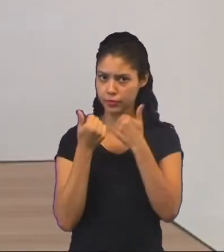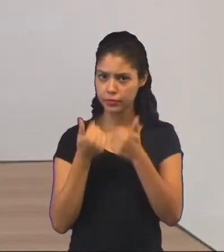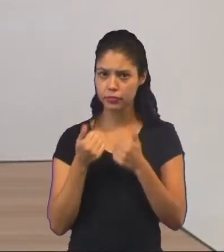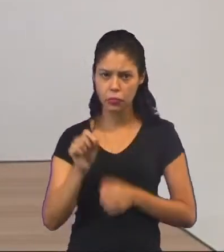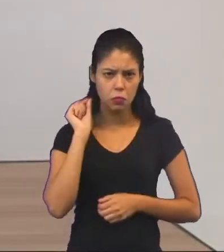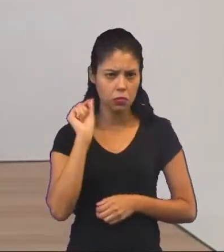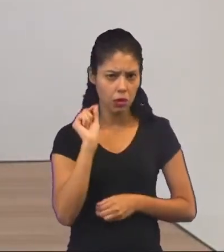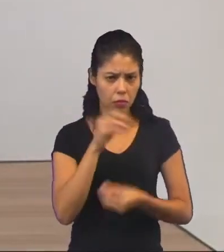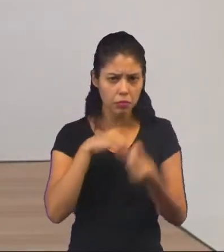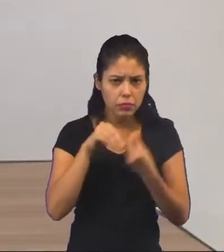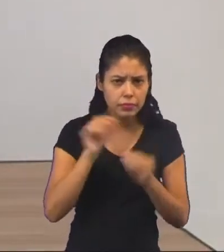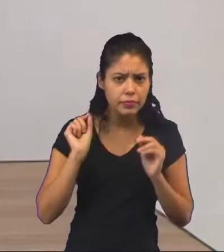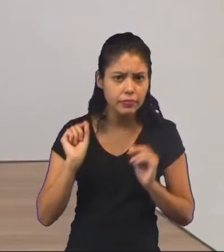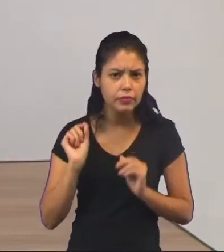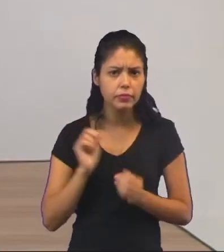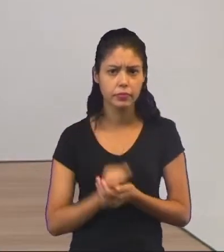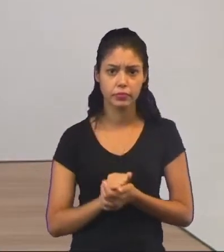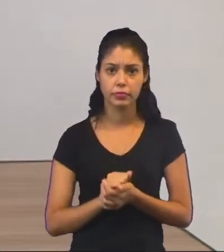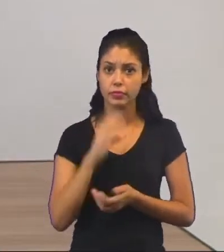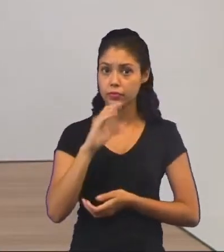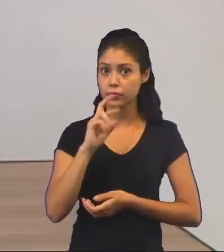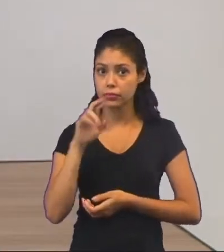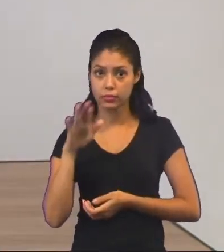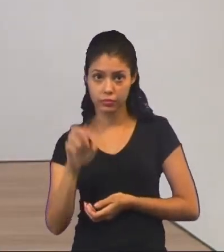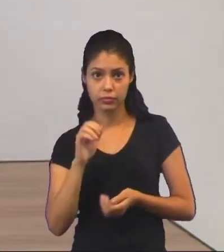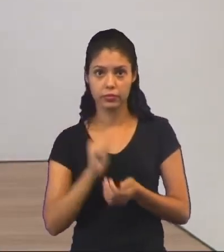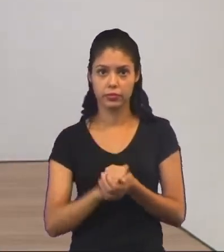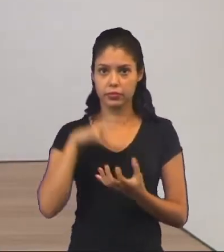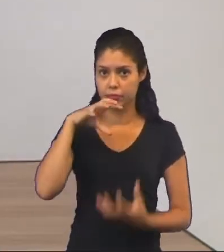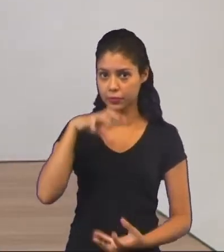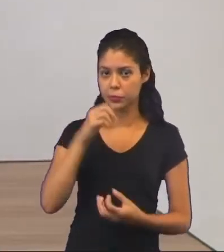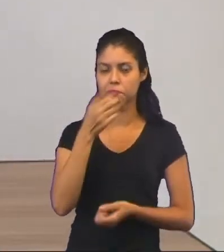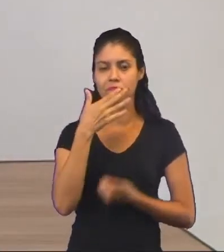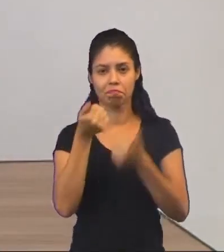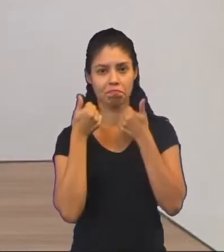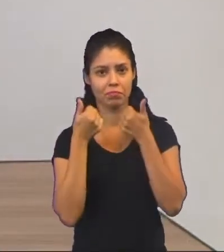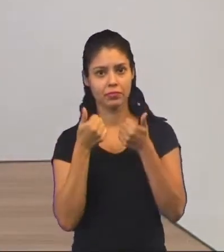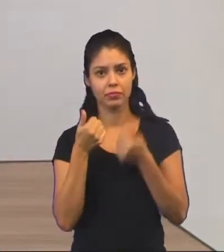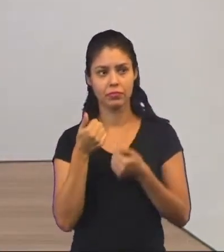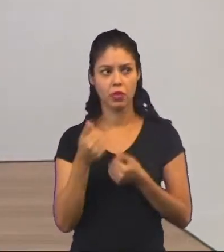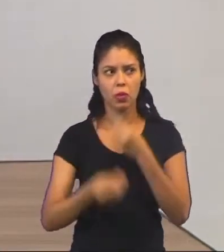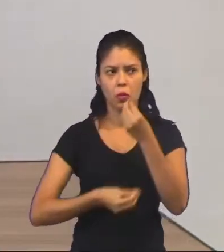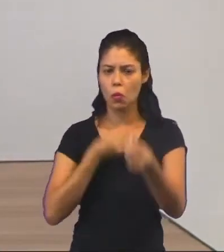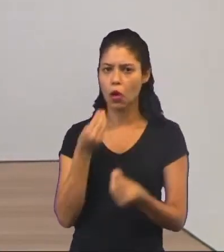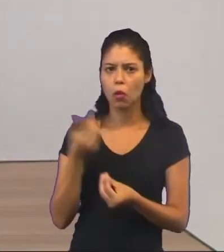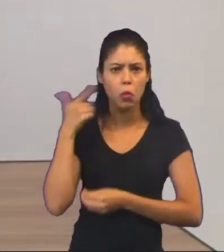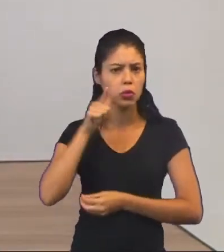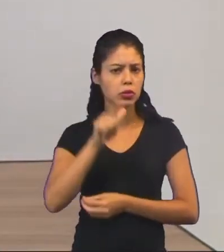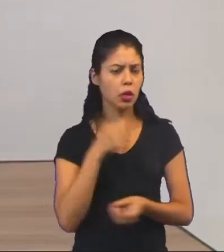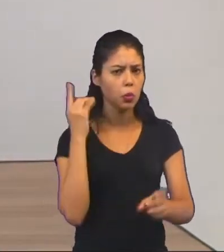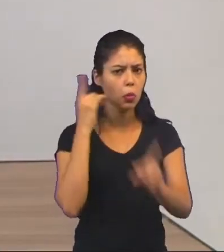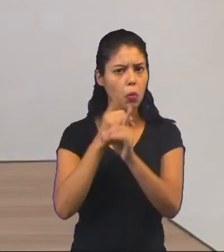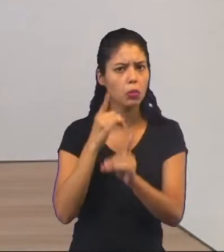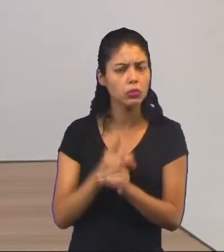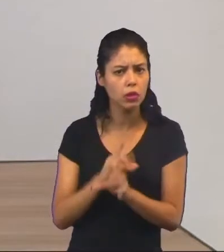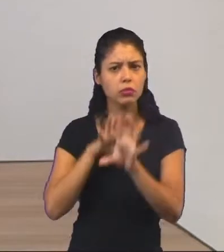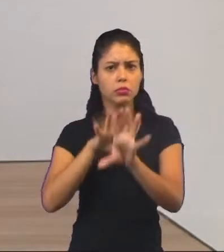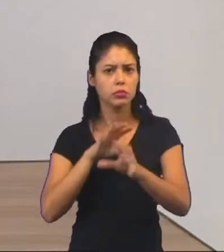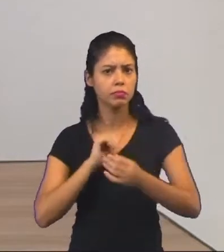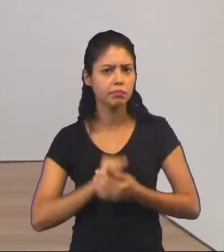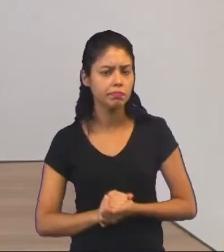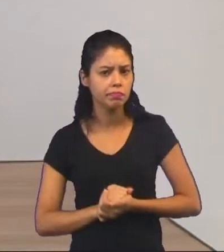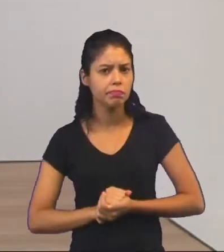sobre o que é essa receita? Um creme de abacaxi, muito bem. E como que nós conseguimos identificar